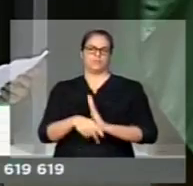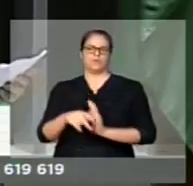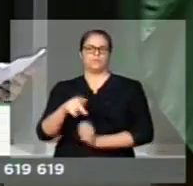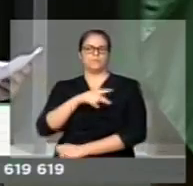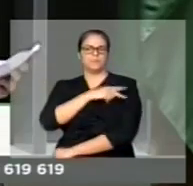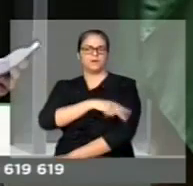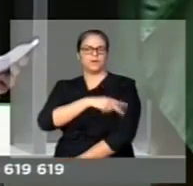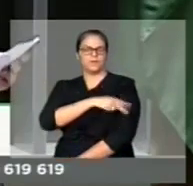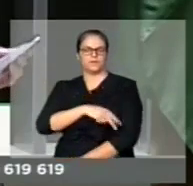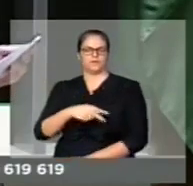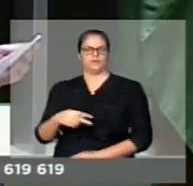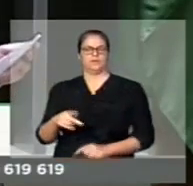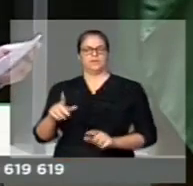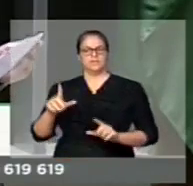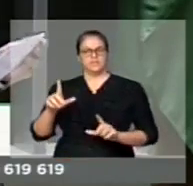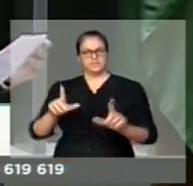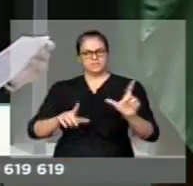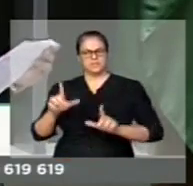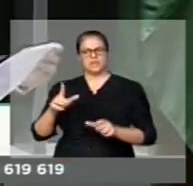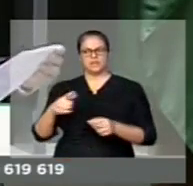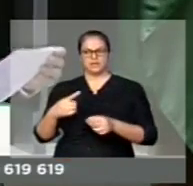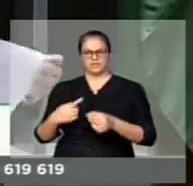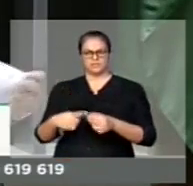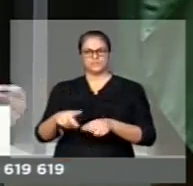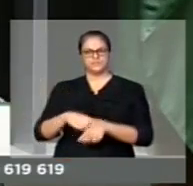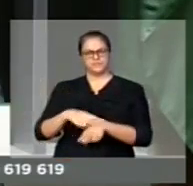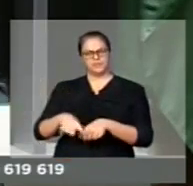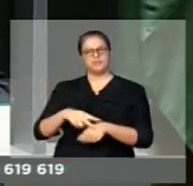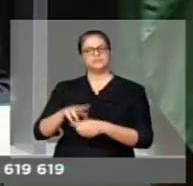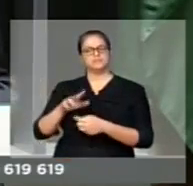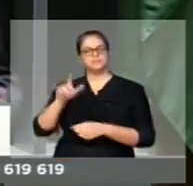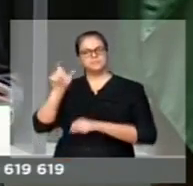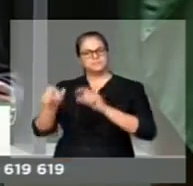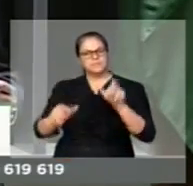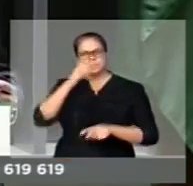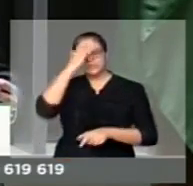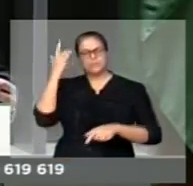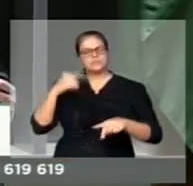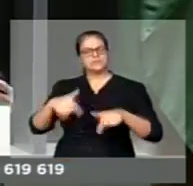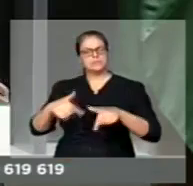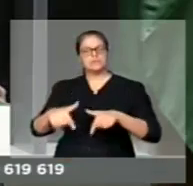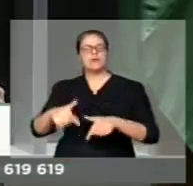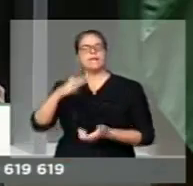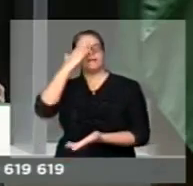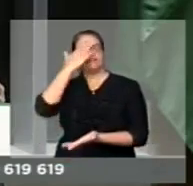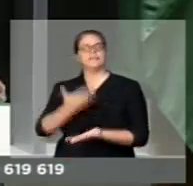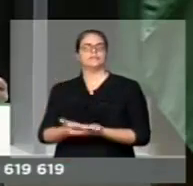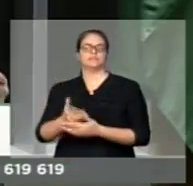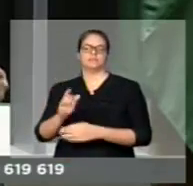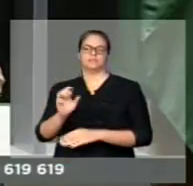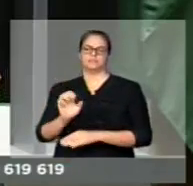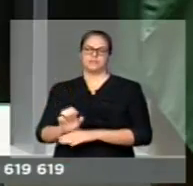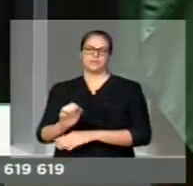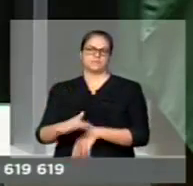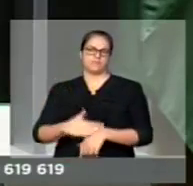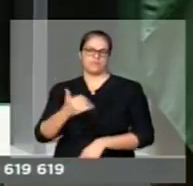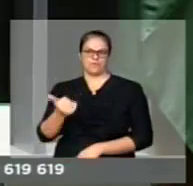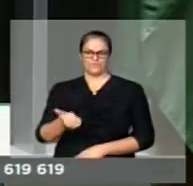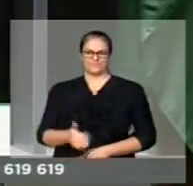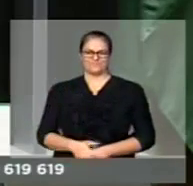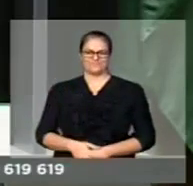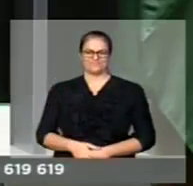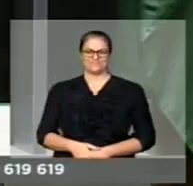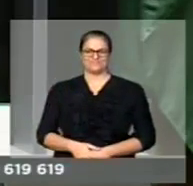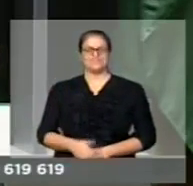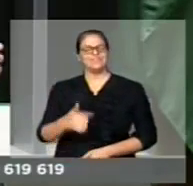formada por gente da melhor qualidade que acredita em um Piauí melhor. Faço das minhas palavras